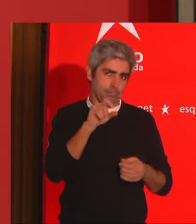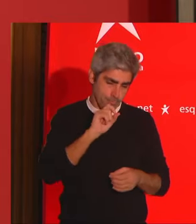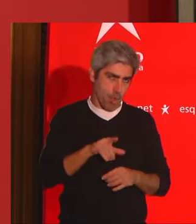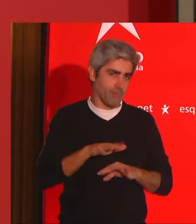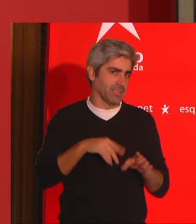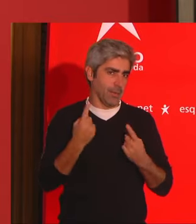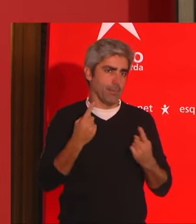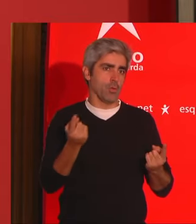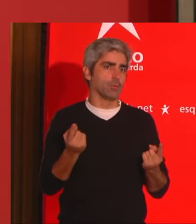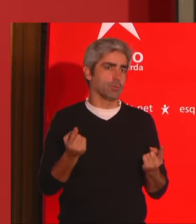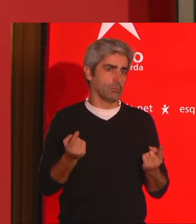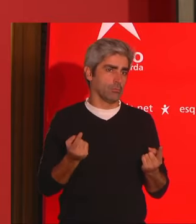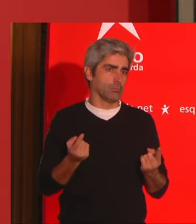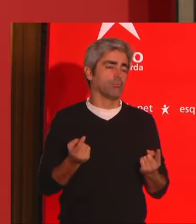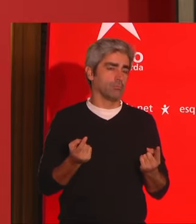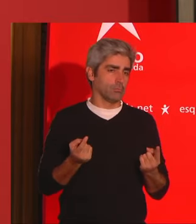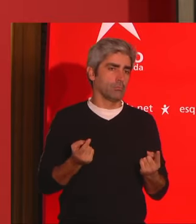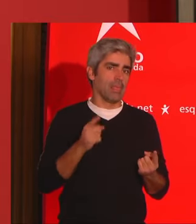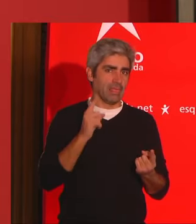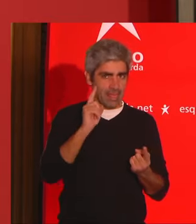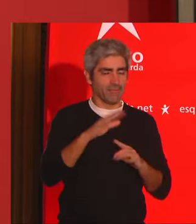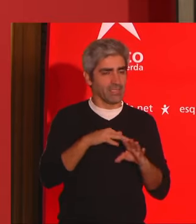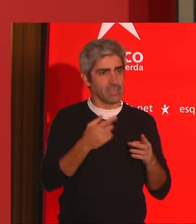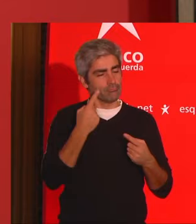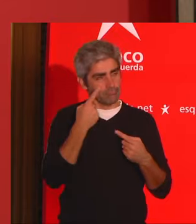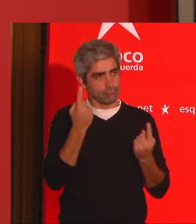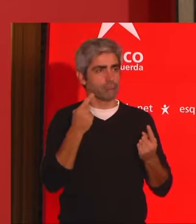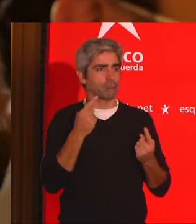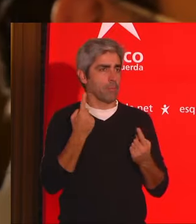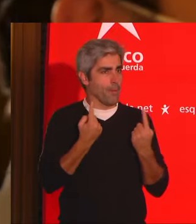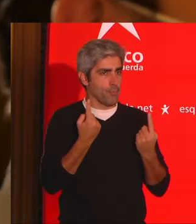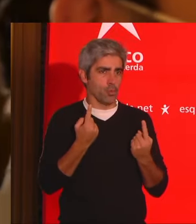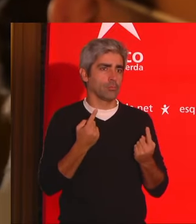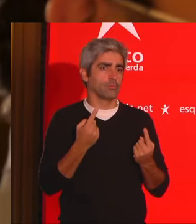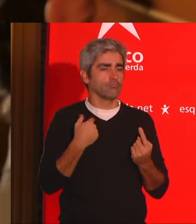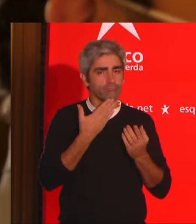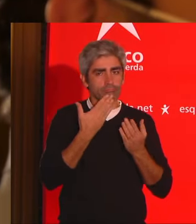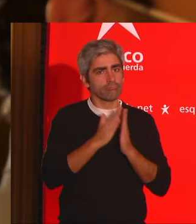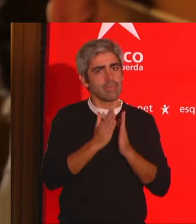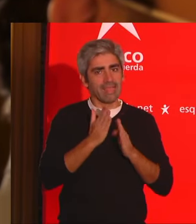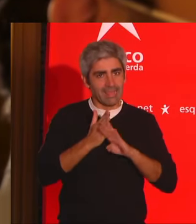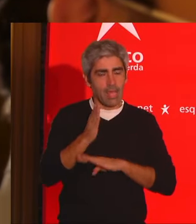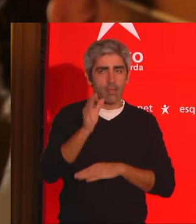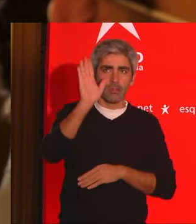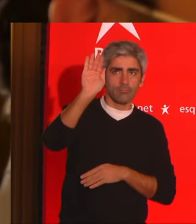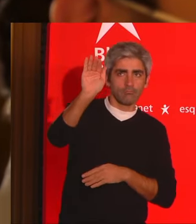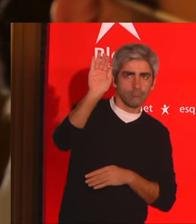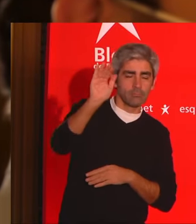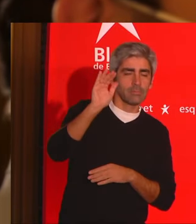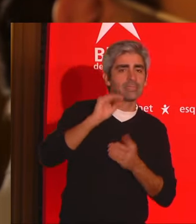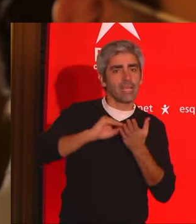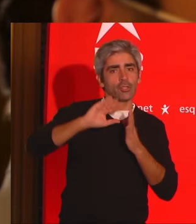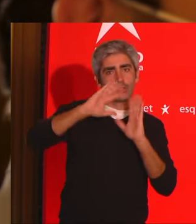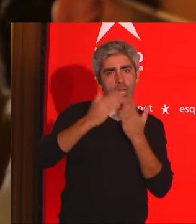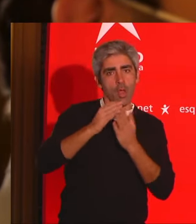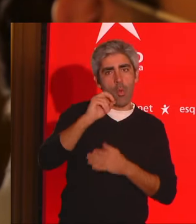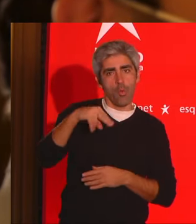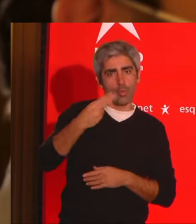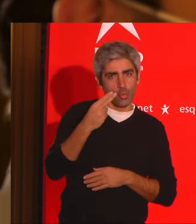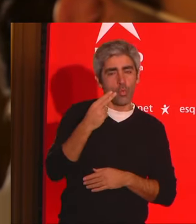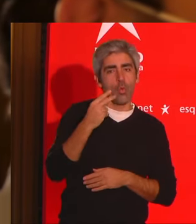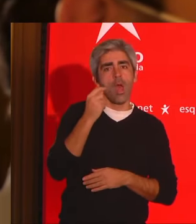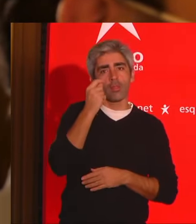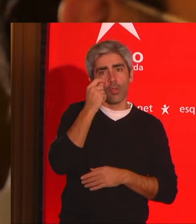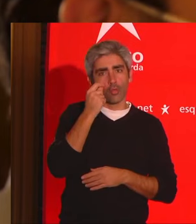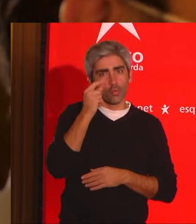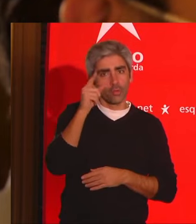a diferença. Deve fazer a diferença. Faço aqui um apelo direto ao secretário-geral das Nações Unidas, António Guterres,